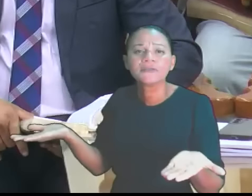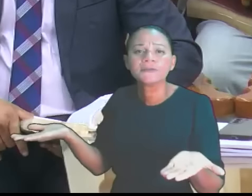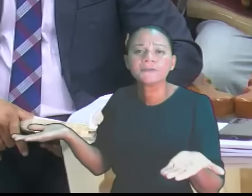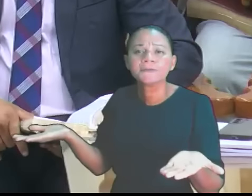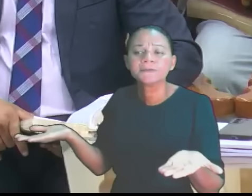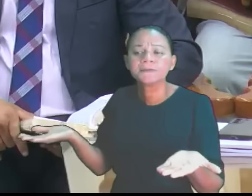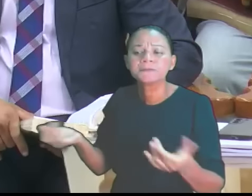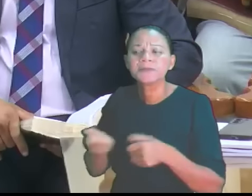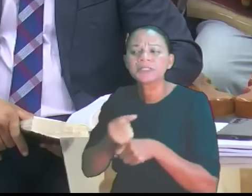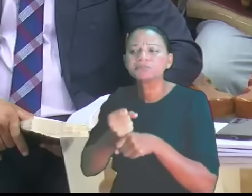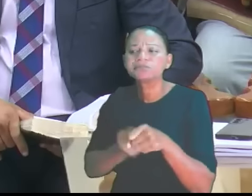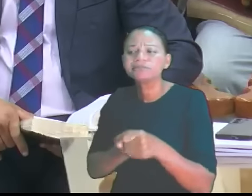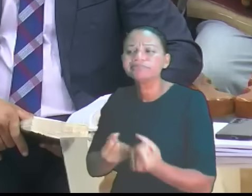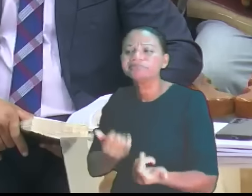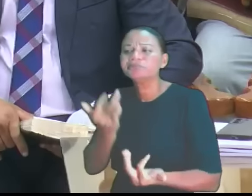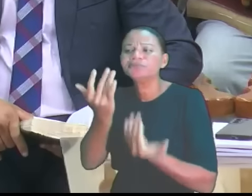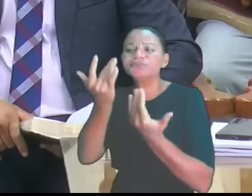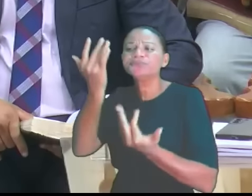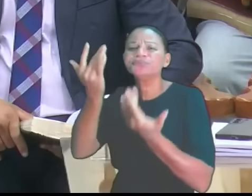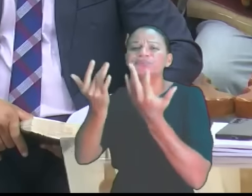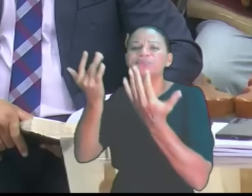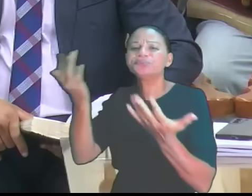para o sacrifício?